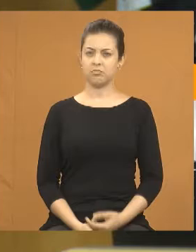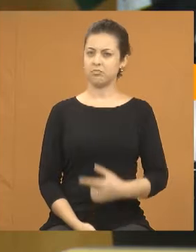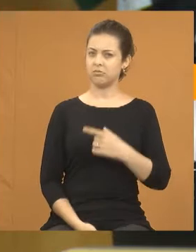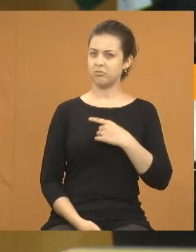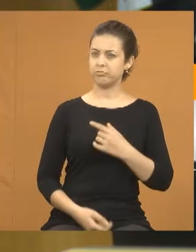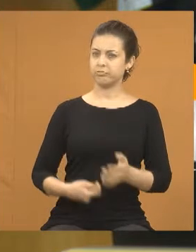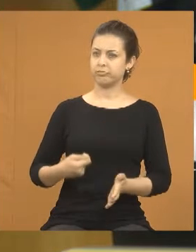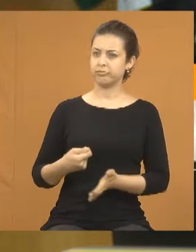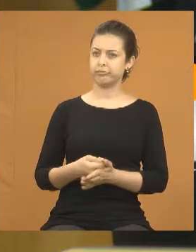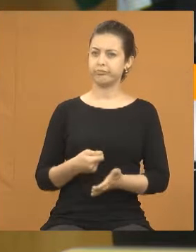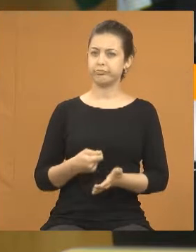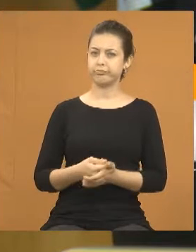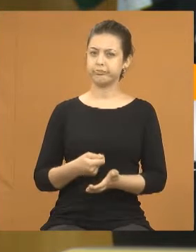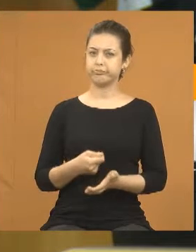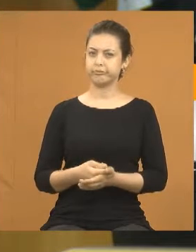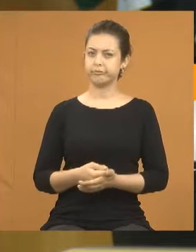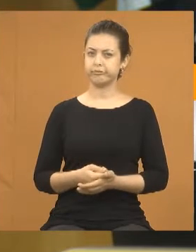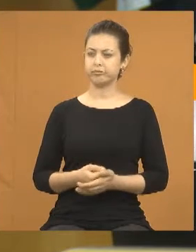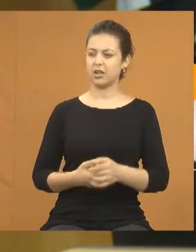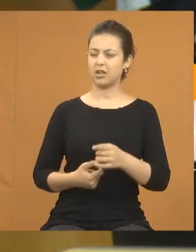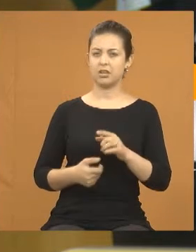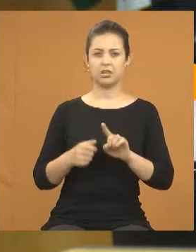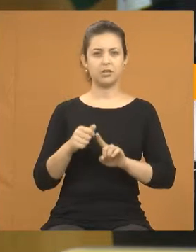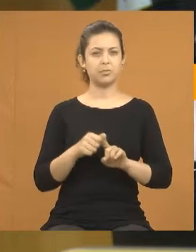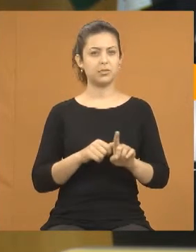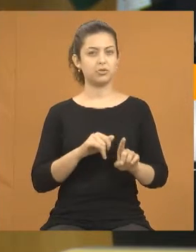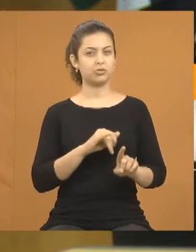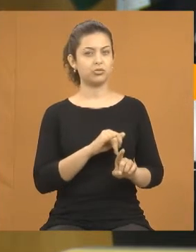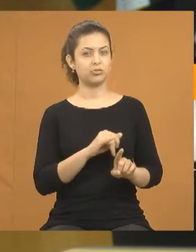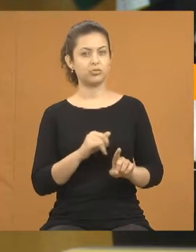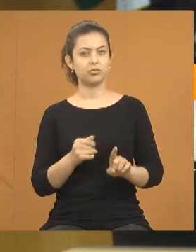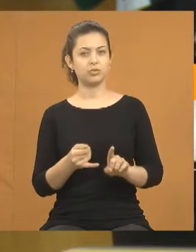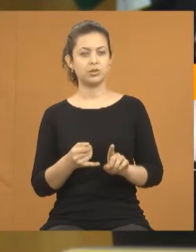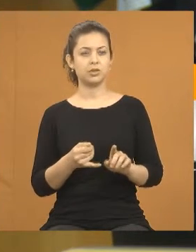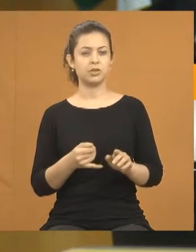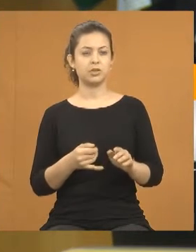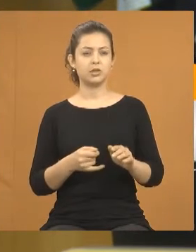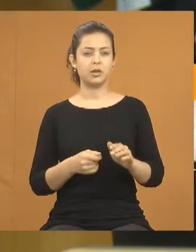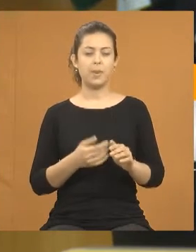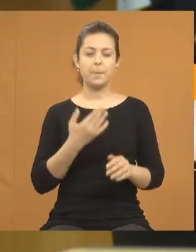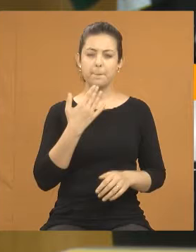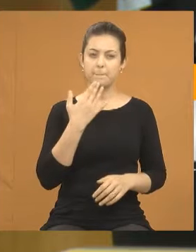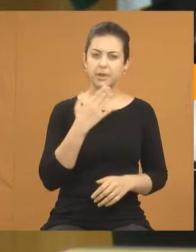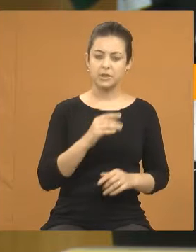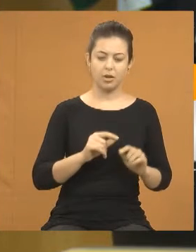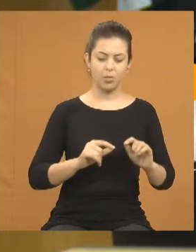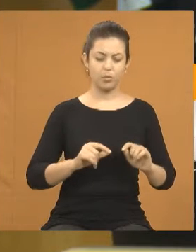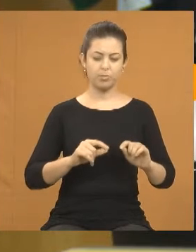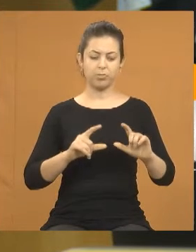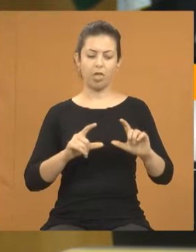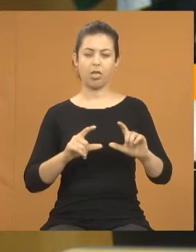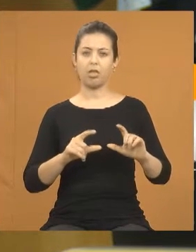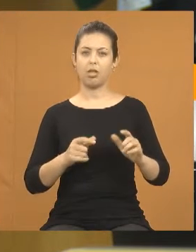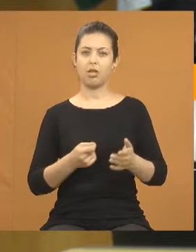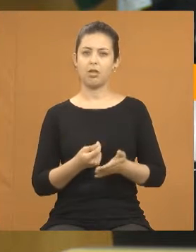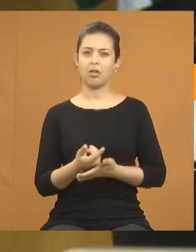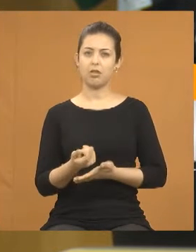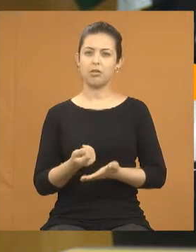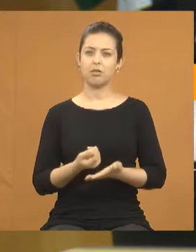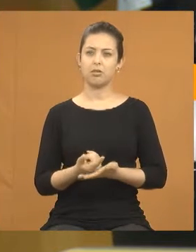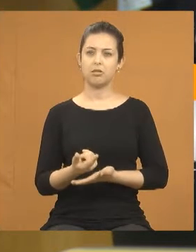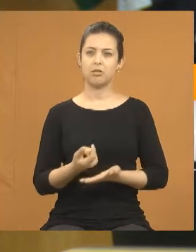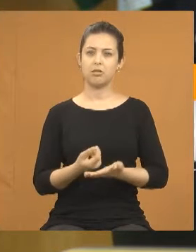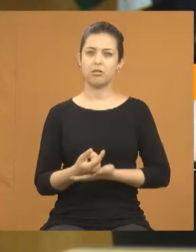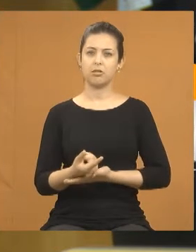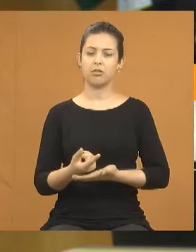temos que cobrar. Essa empresa, em janeiro, entrou pedindo um aumento de tarifa